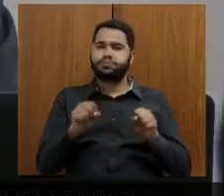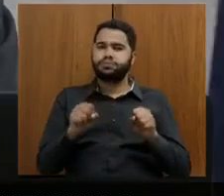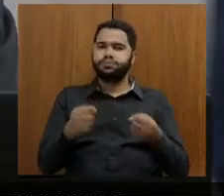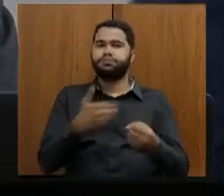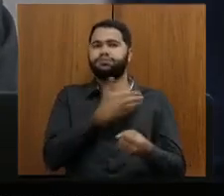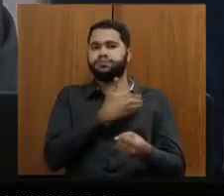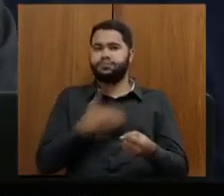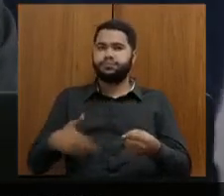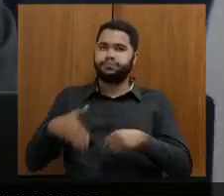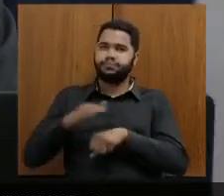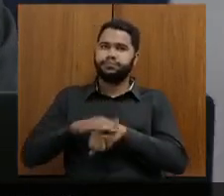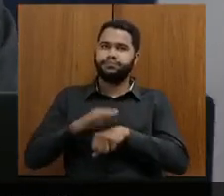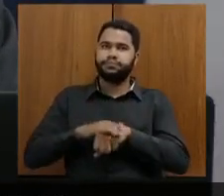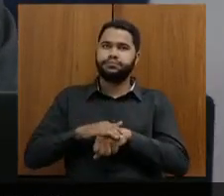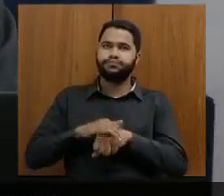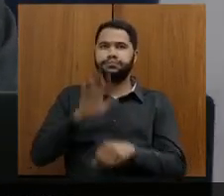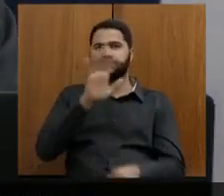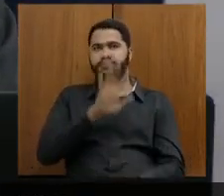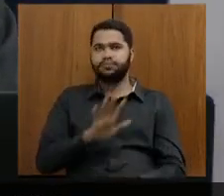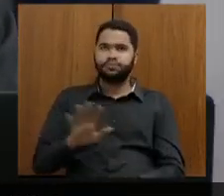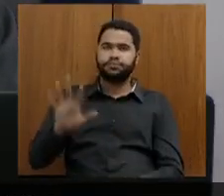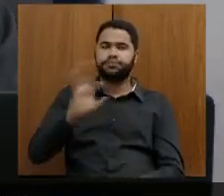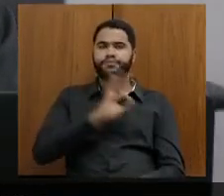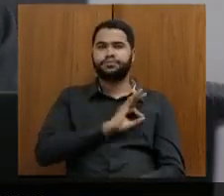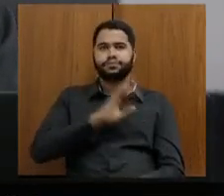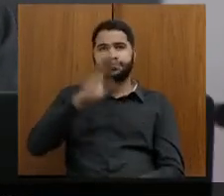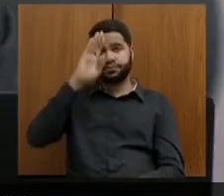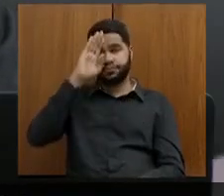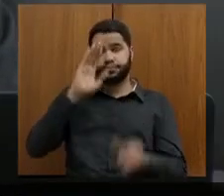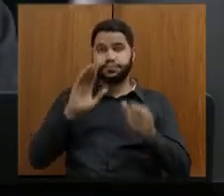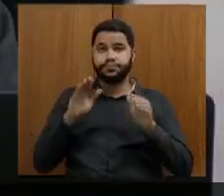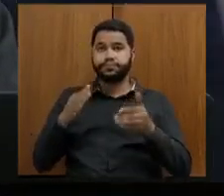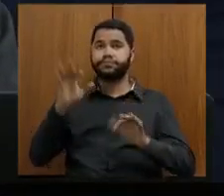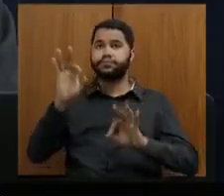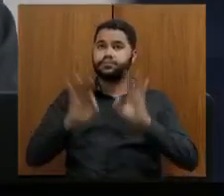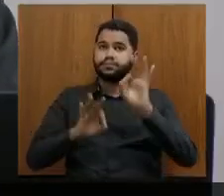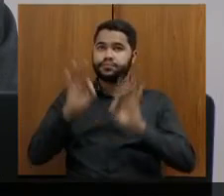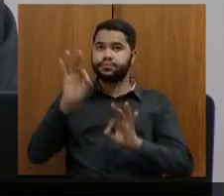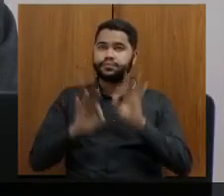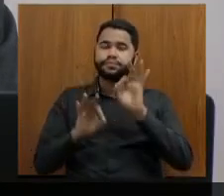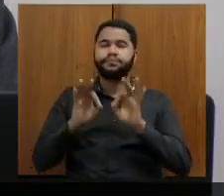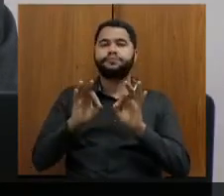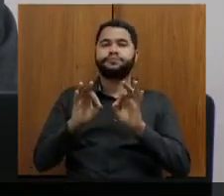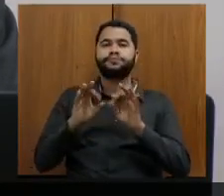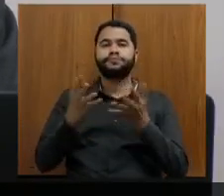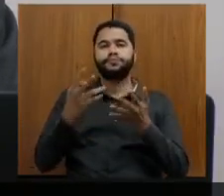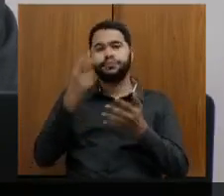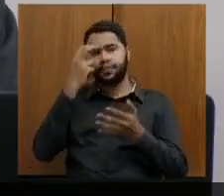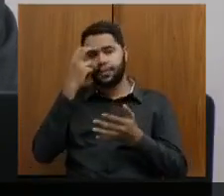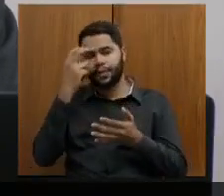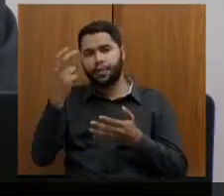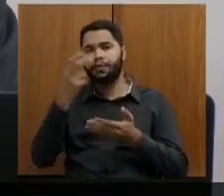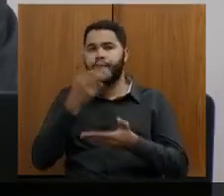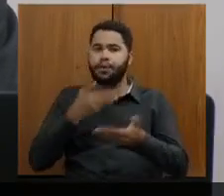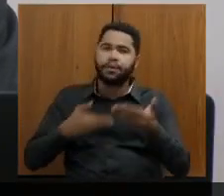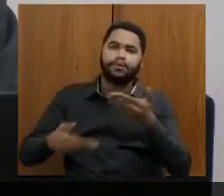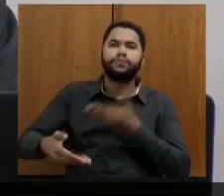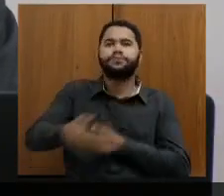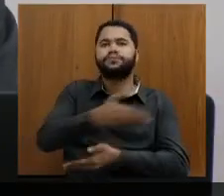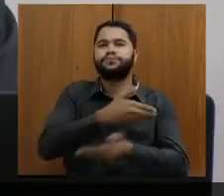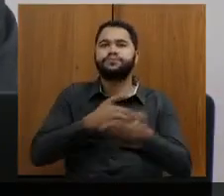por parte do comandante Geral da Polícia Militar no sentido do planejamento da Inteligência da troca de informações